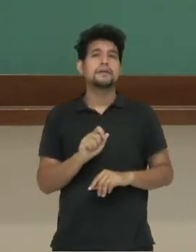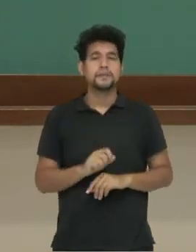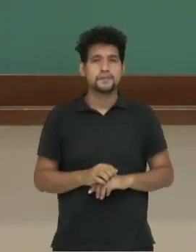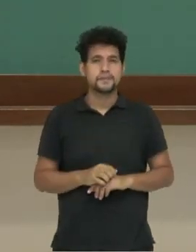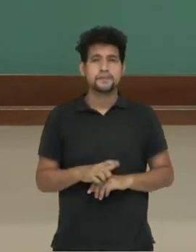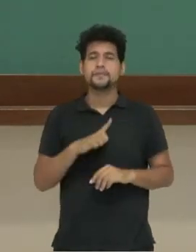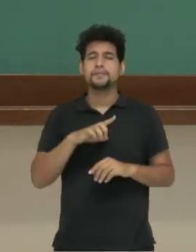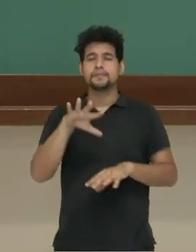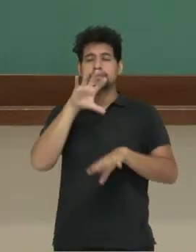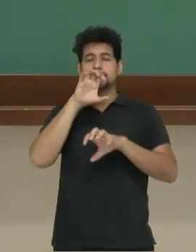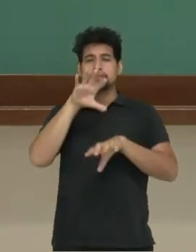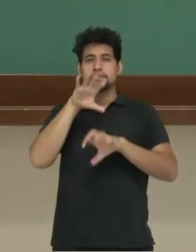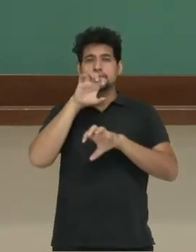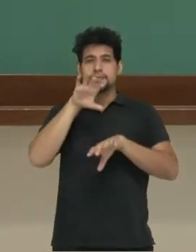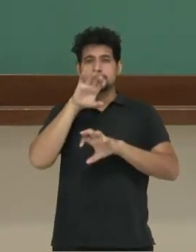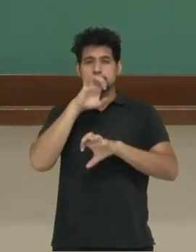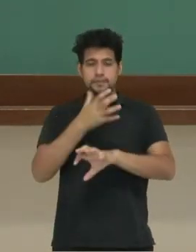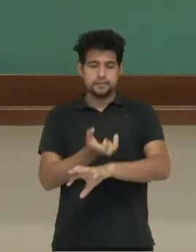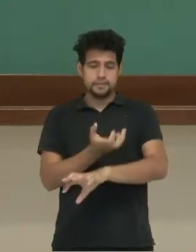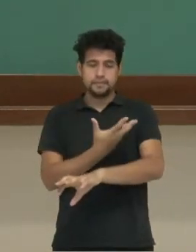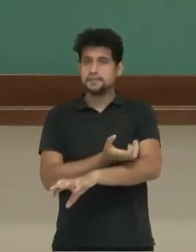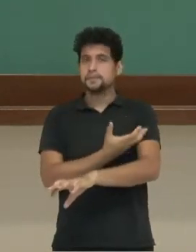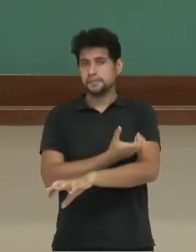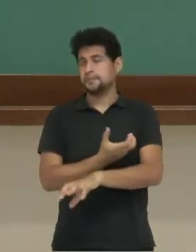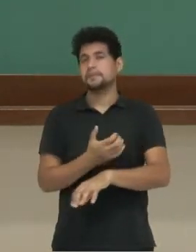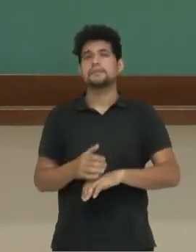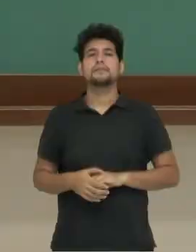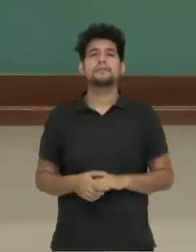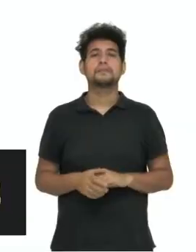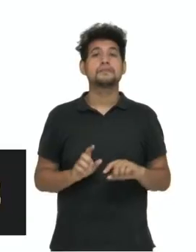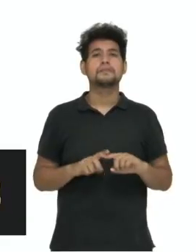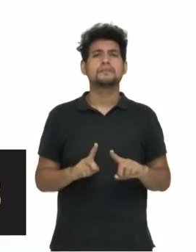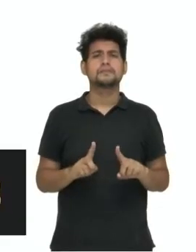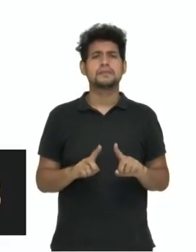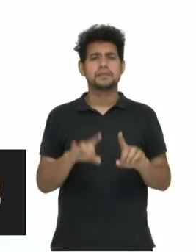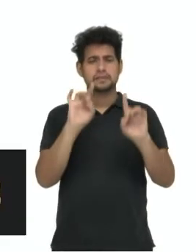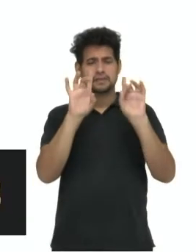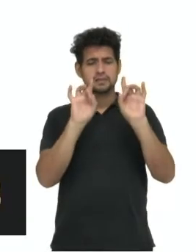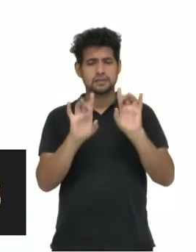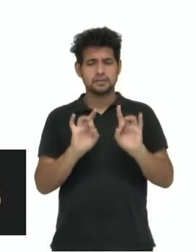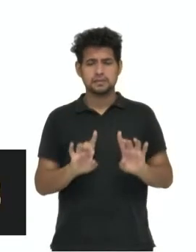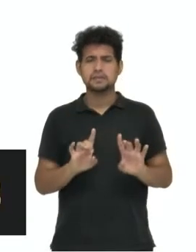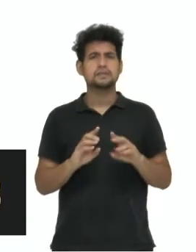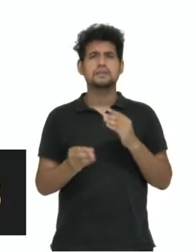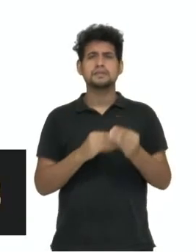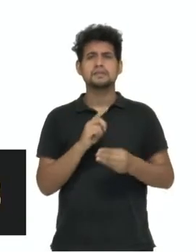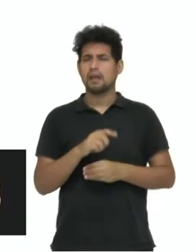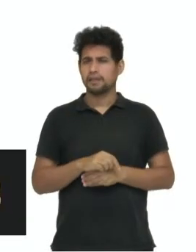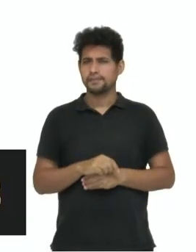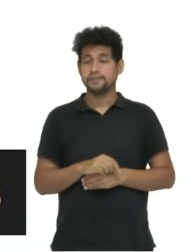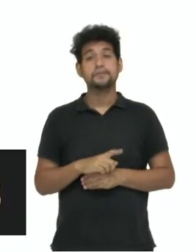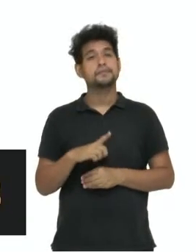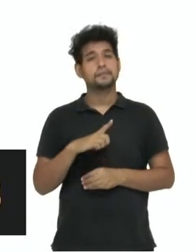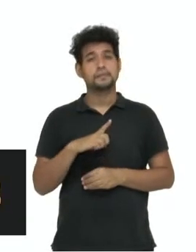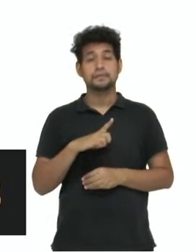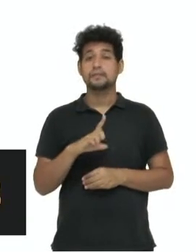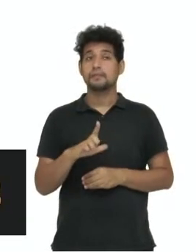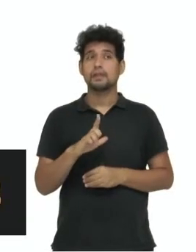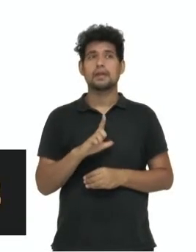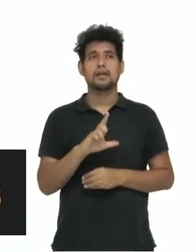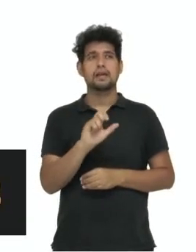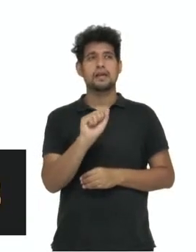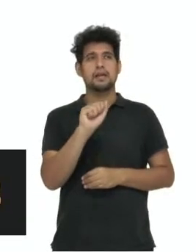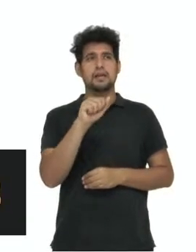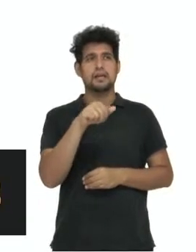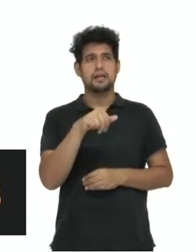essa respiração, ok? Então, a classificação desses anfíbios, né? Nós temos ali os anuras,